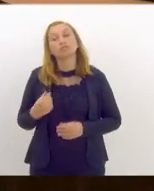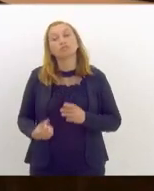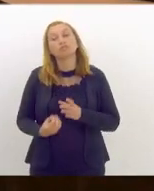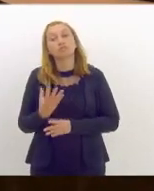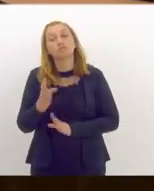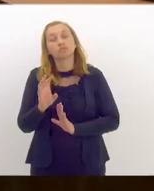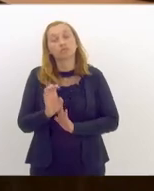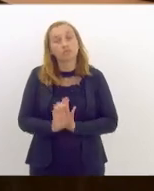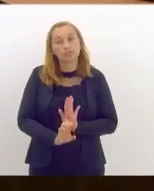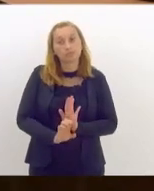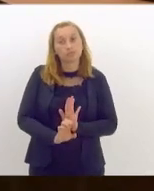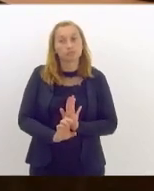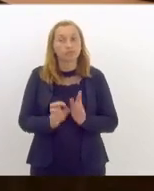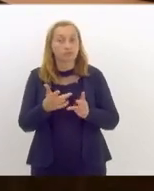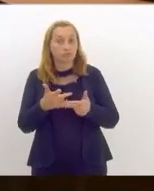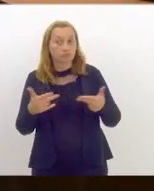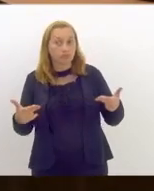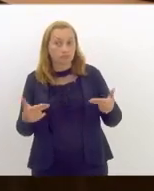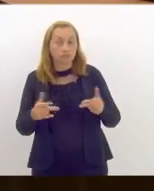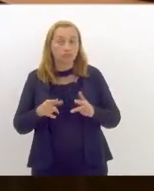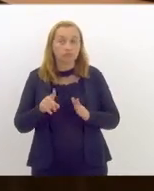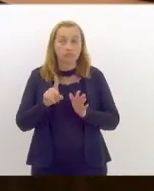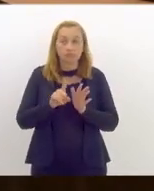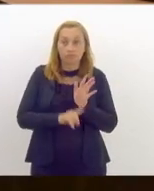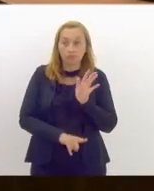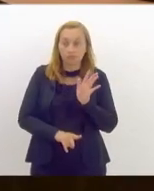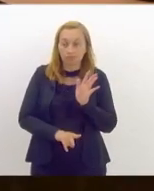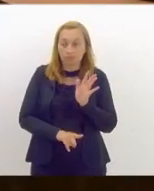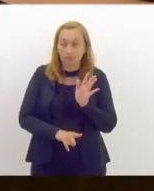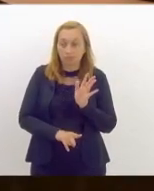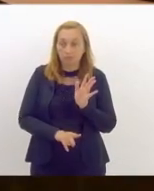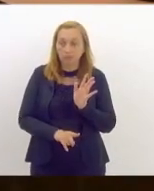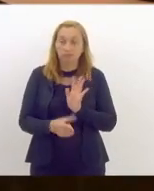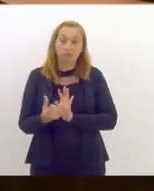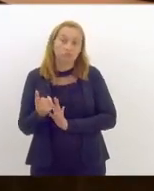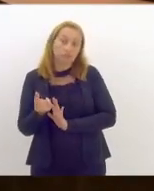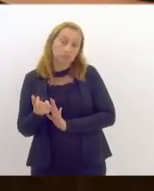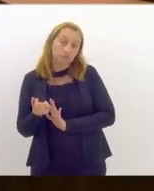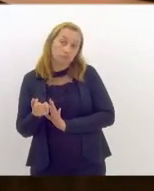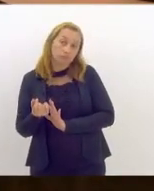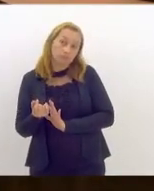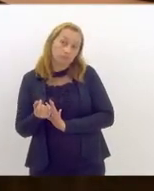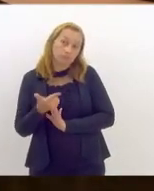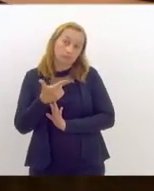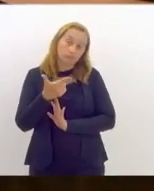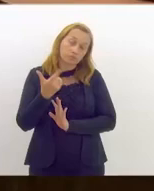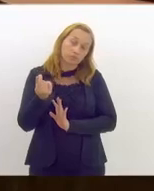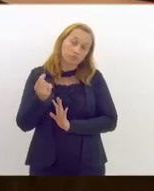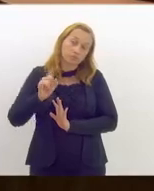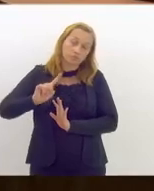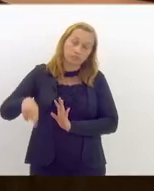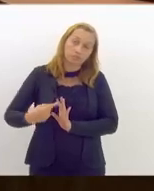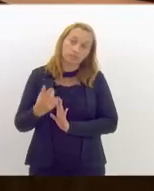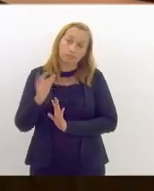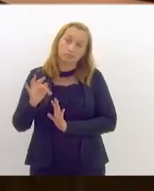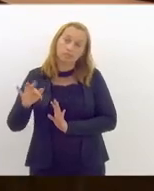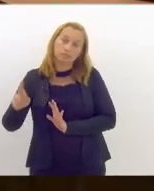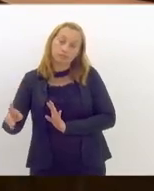emendas para reduzir esta taxa para 10 mil